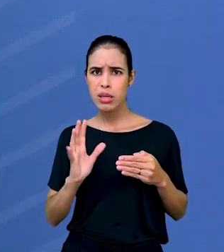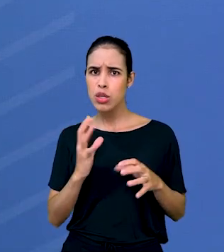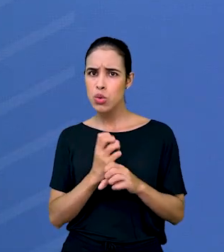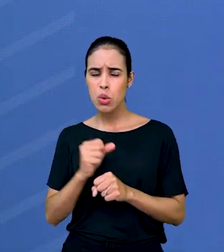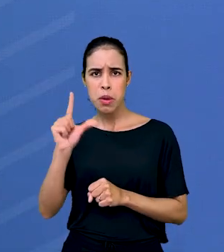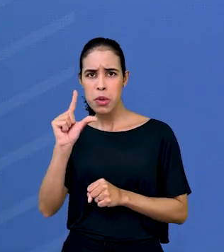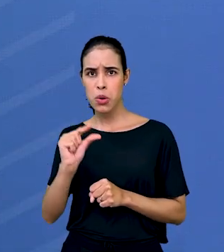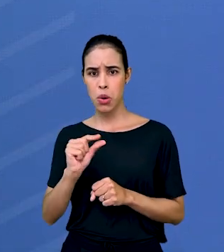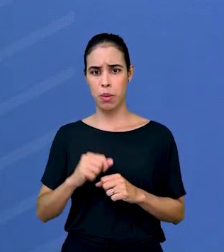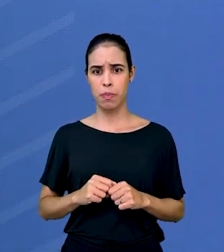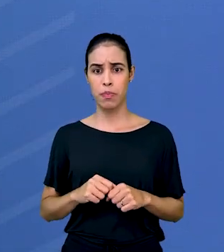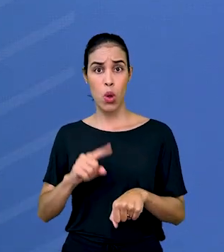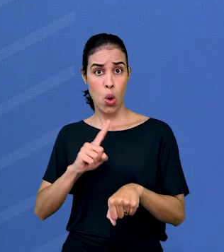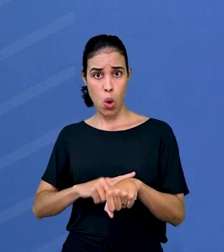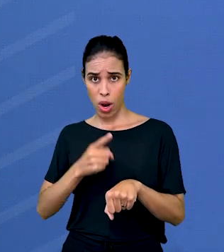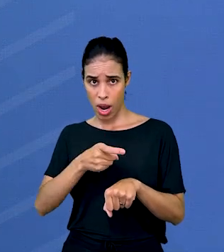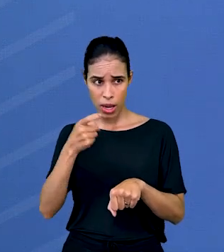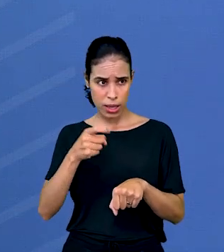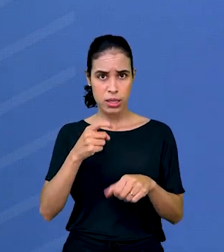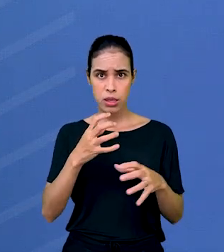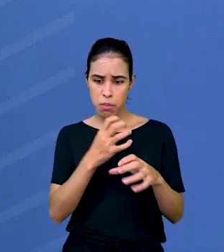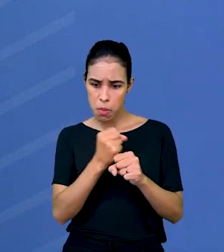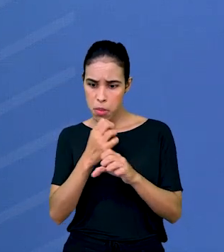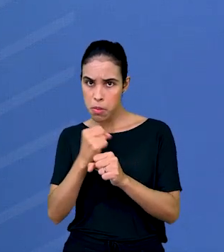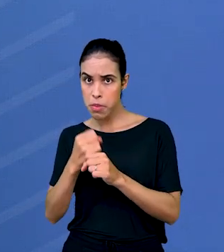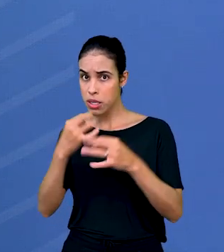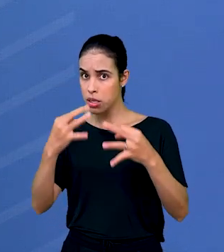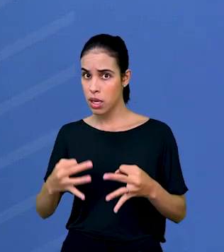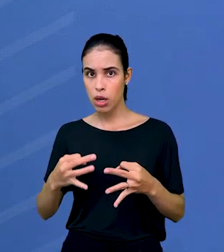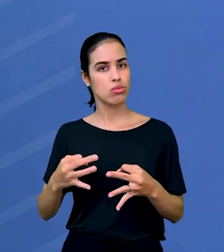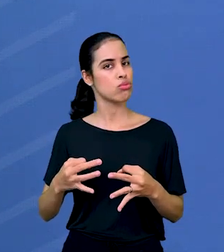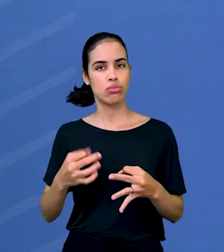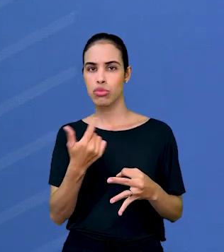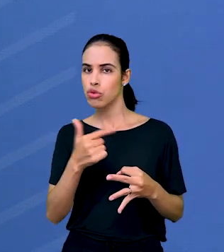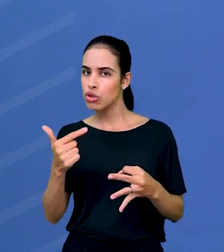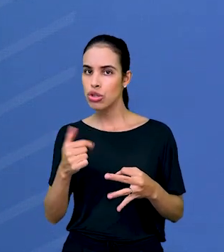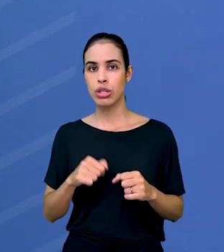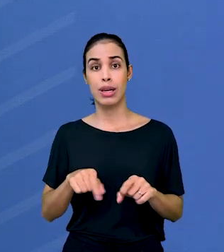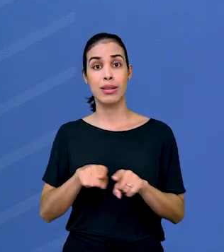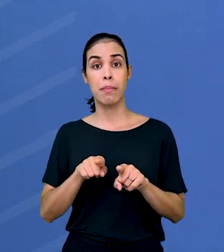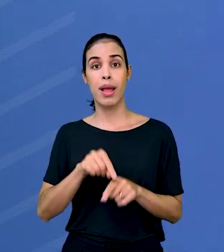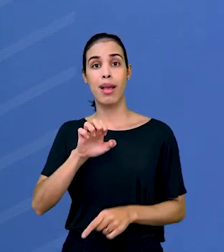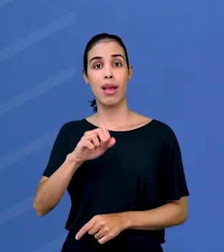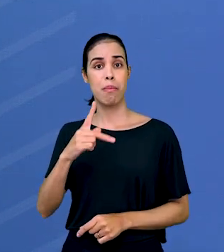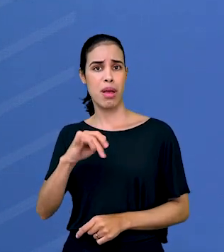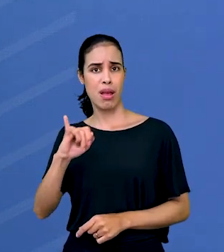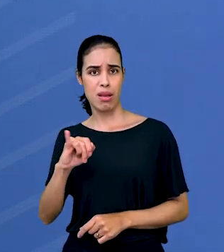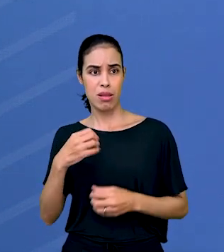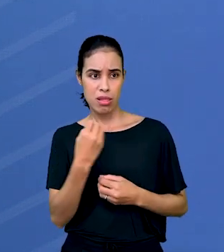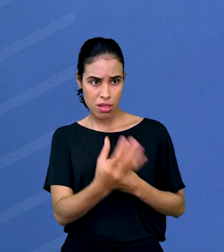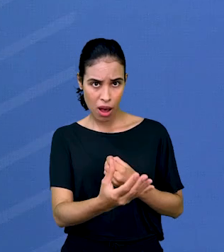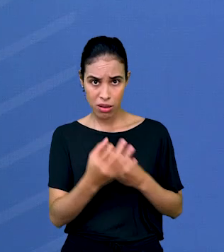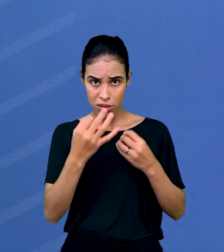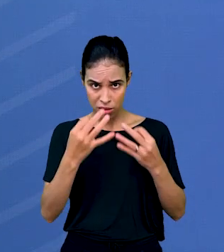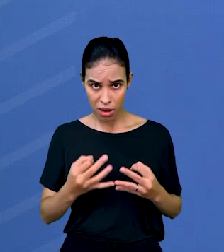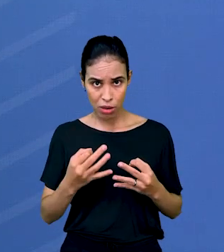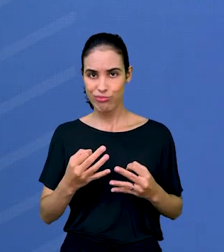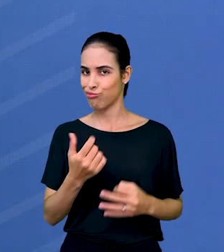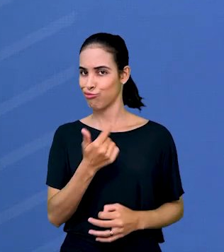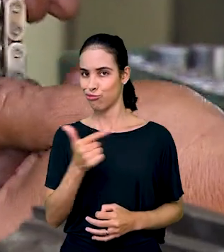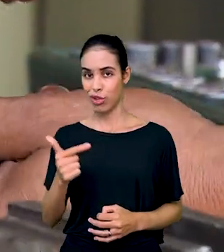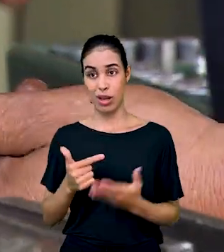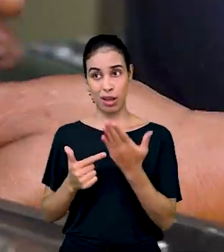O pagamento de horas extras também não era feito corretamente e havia ilegalidades no fornecimento de equipamentos de proteção